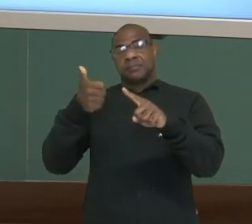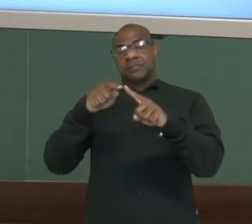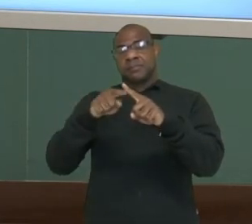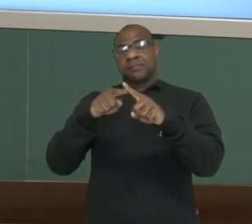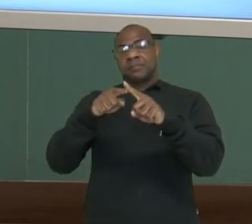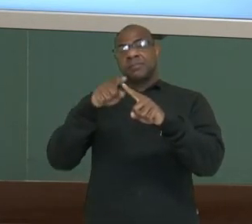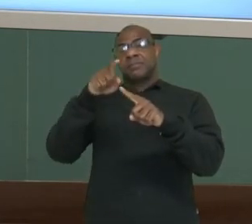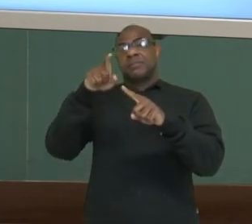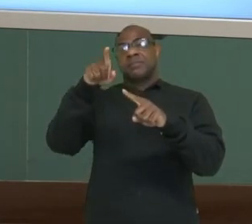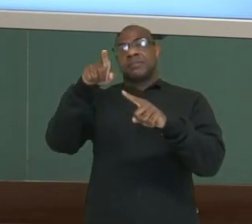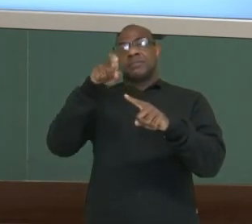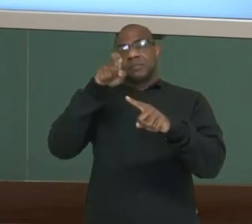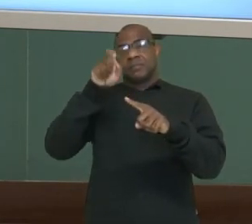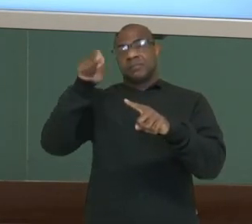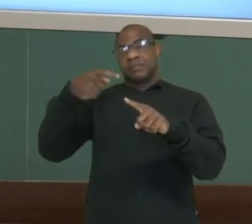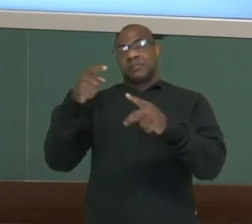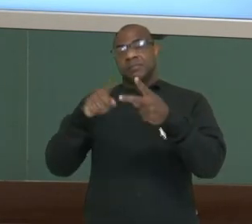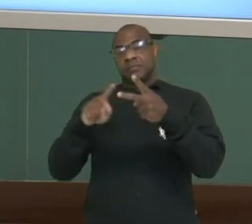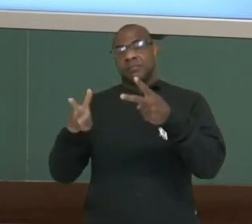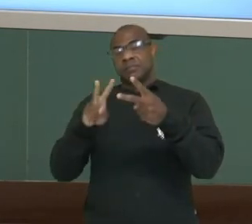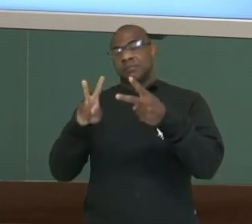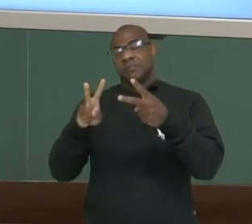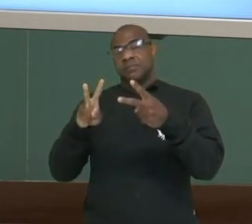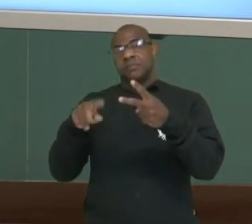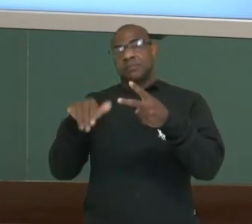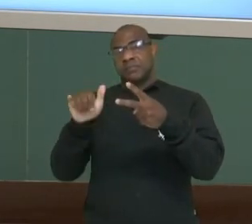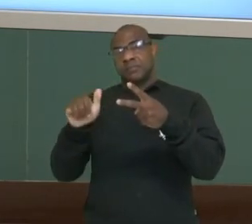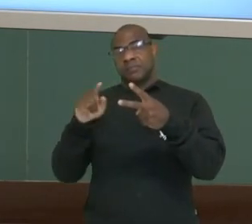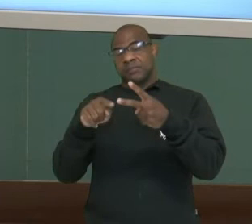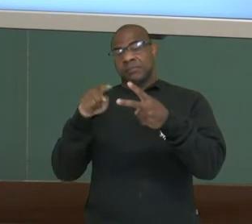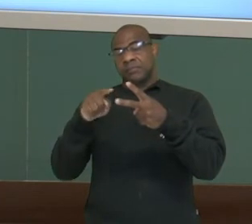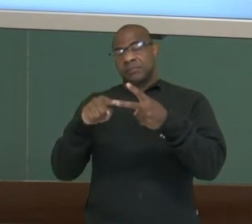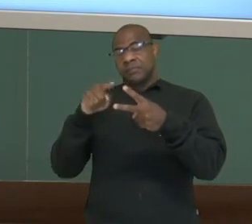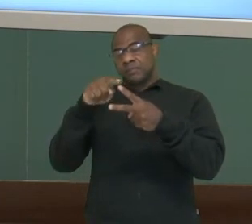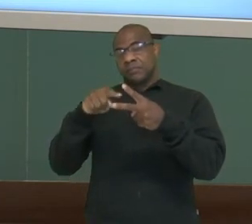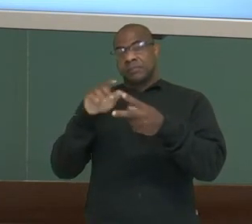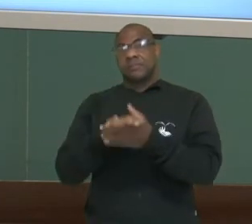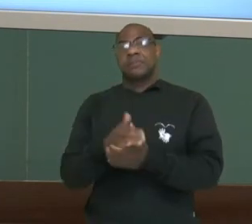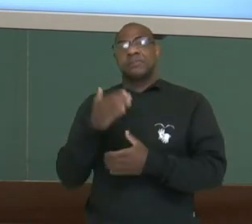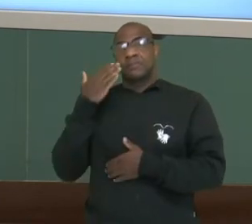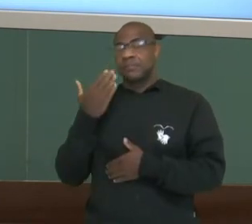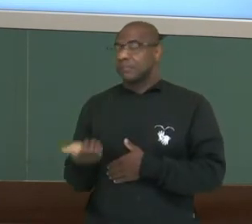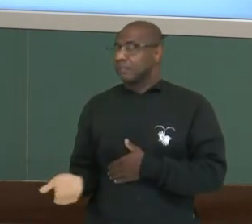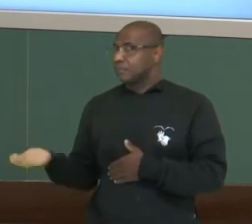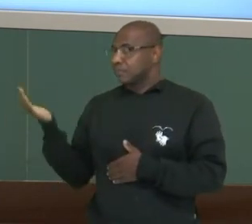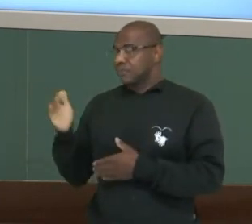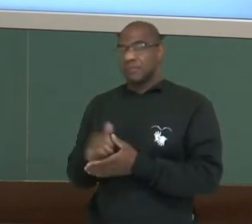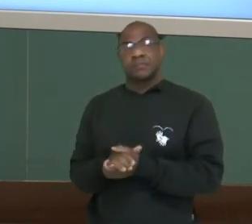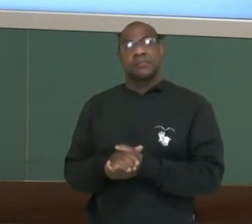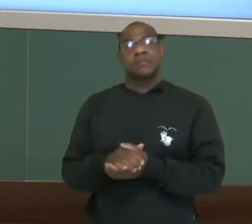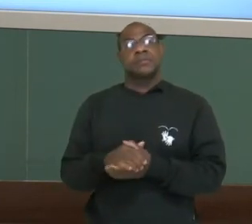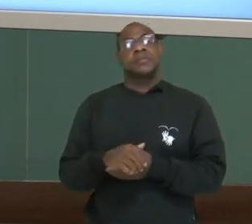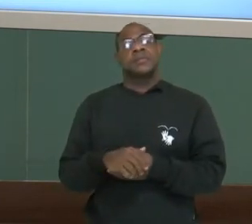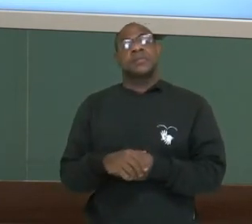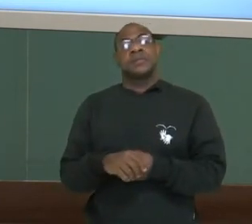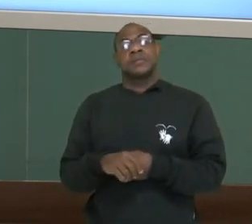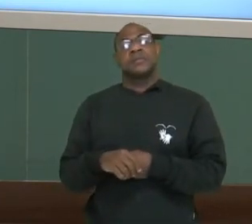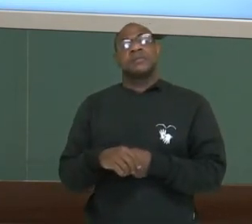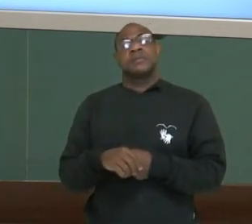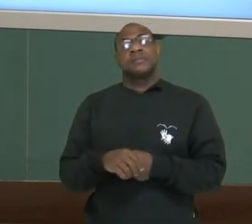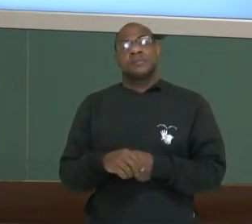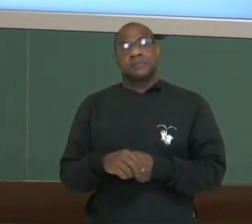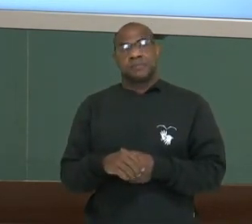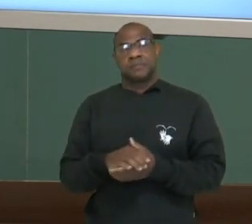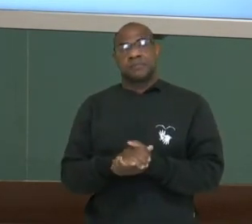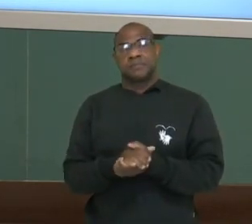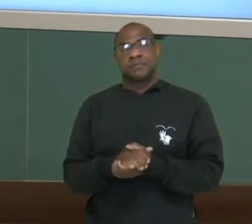valor de x a gente acabou de calcular, menos 14 onzeavos, e o valor de y que a gente calculou, que é